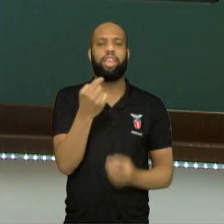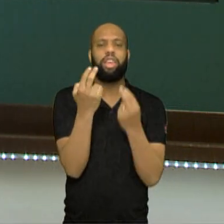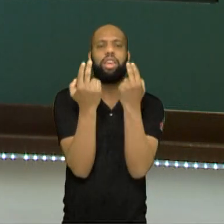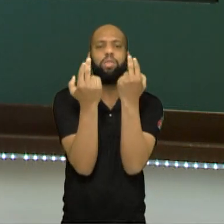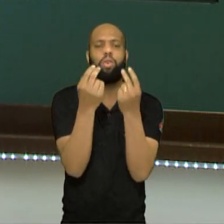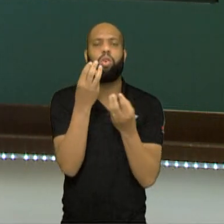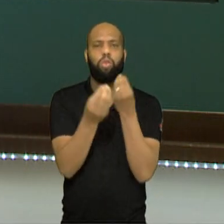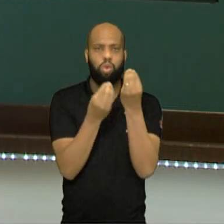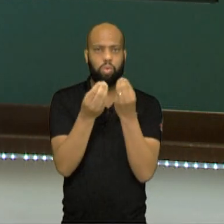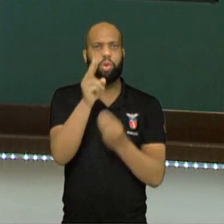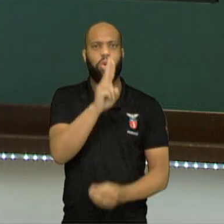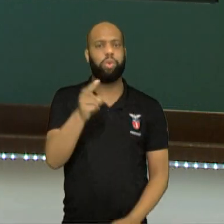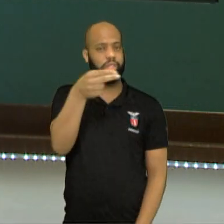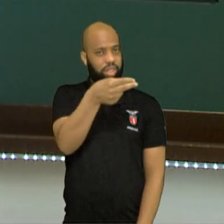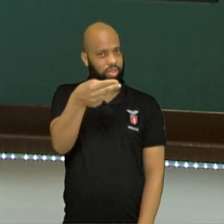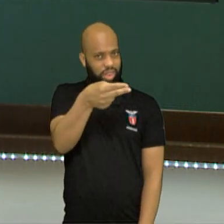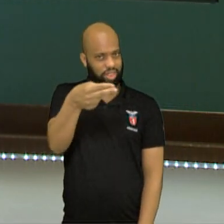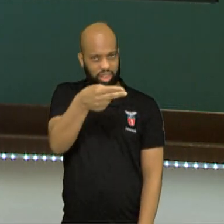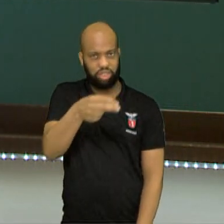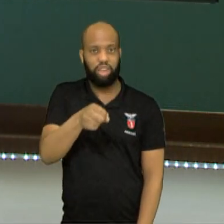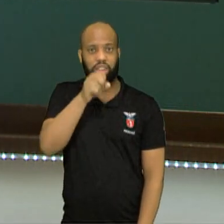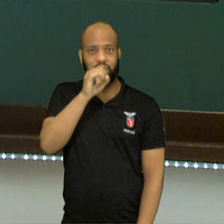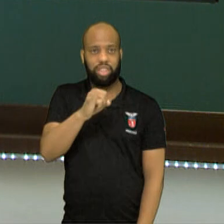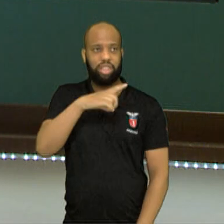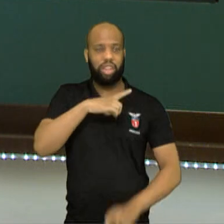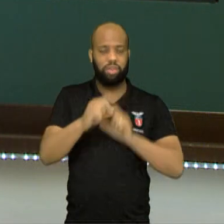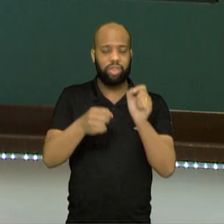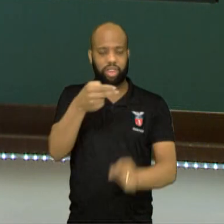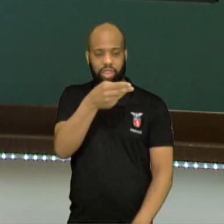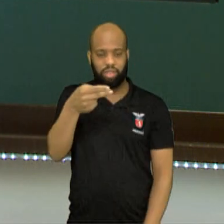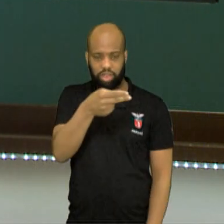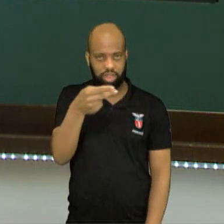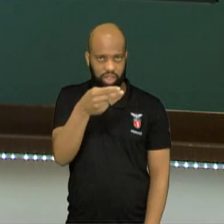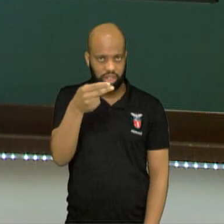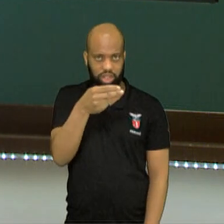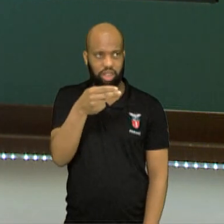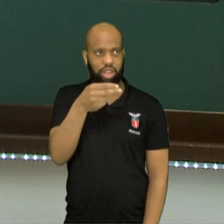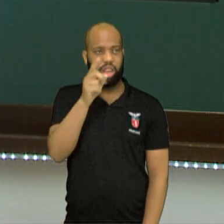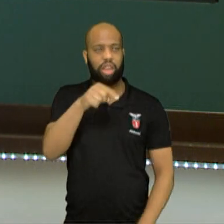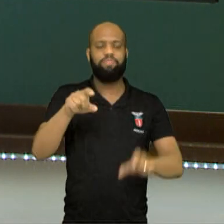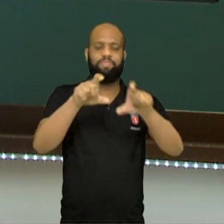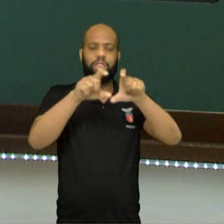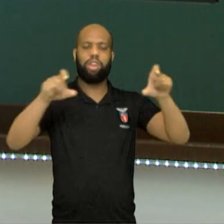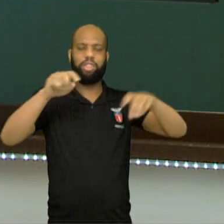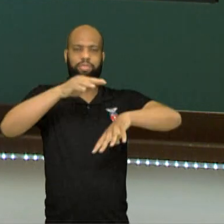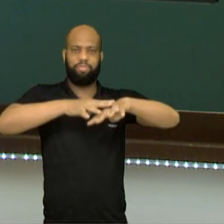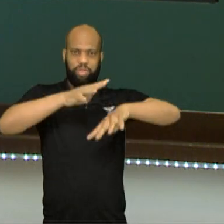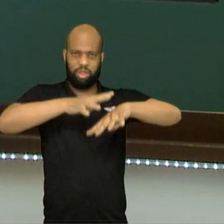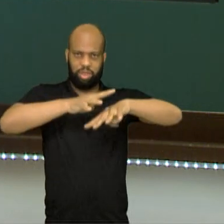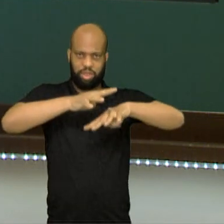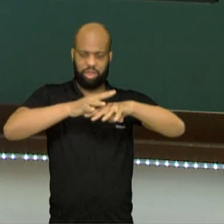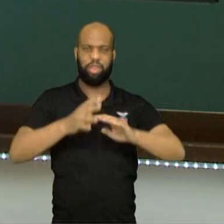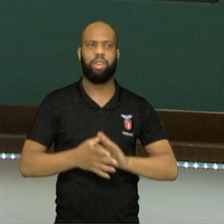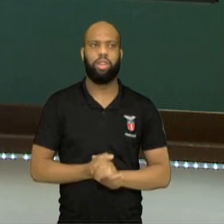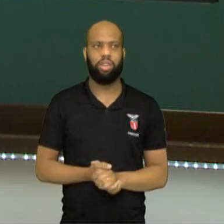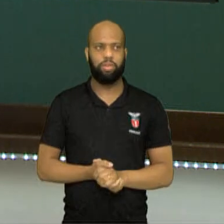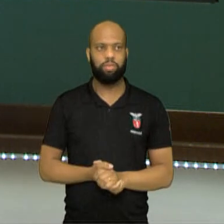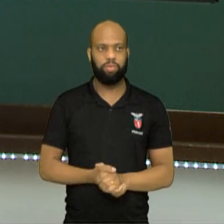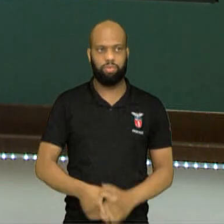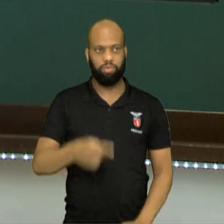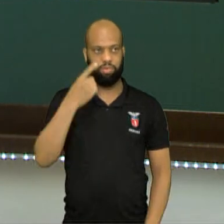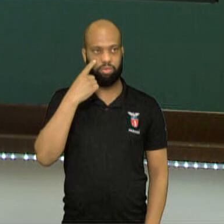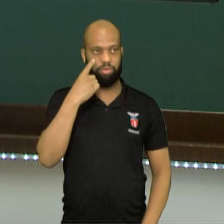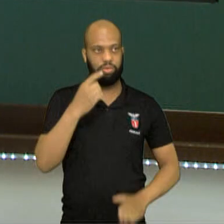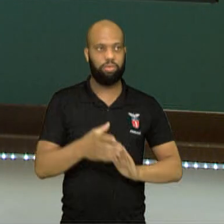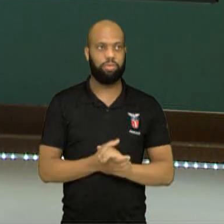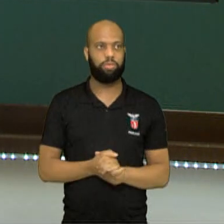matemática? Usando o sinal de igual, onde entra a igualdade nessa equação aqui na tradução desse problema.